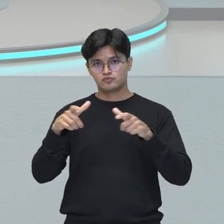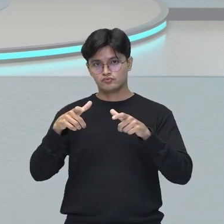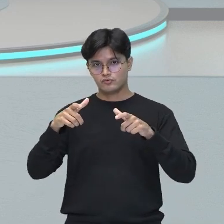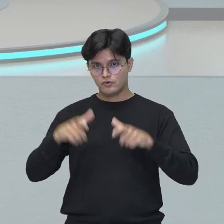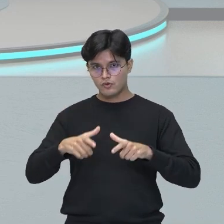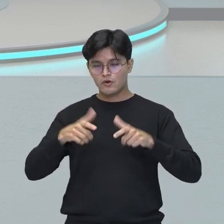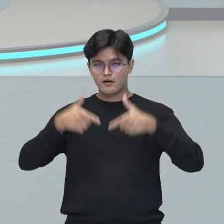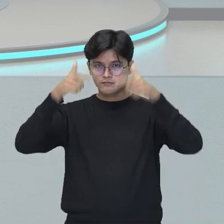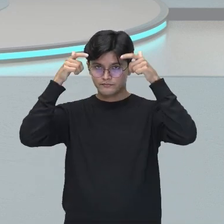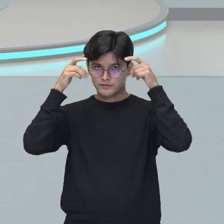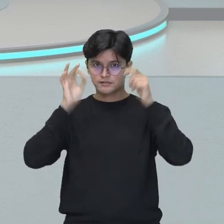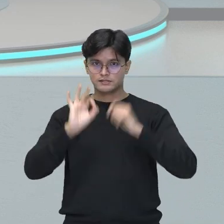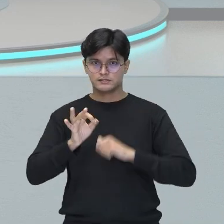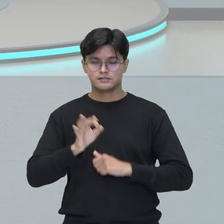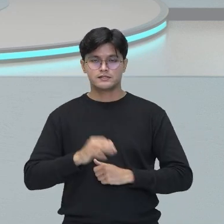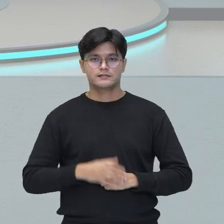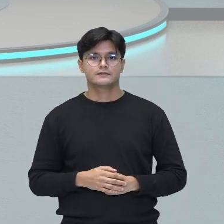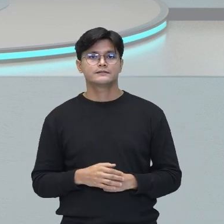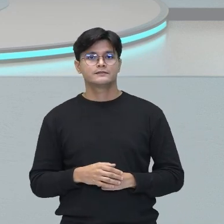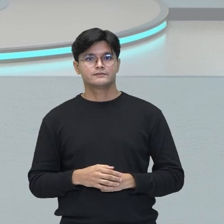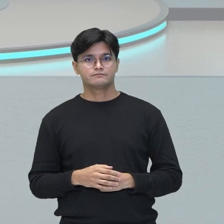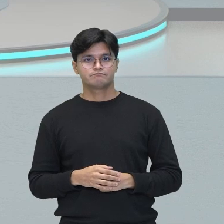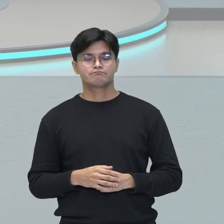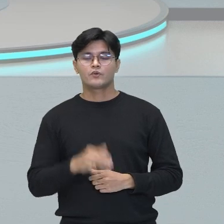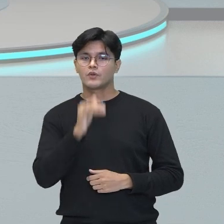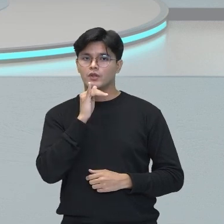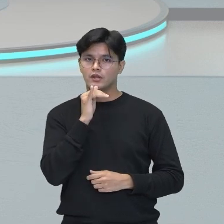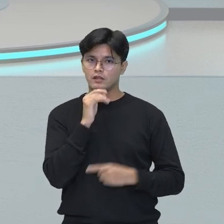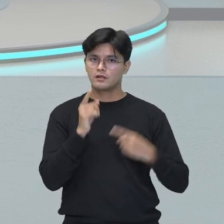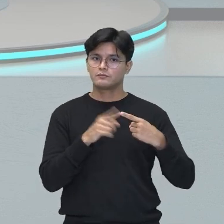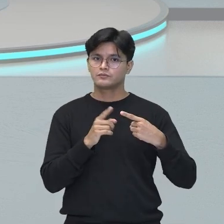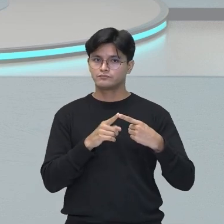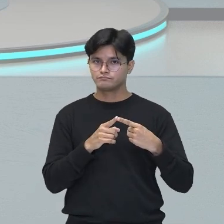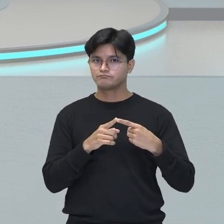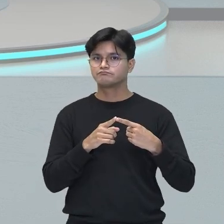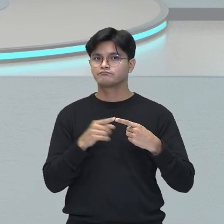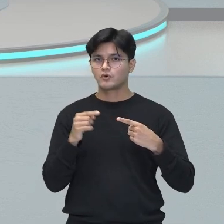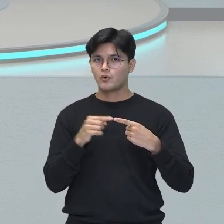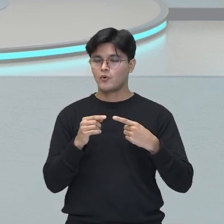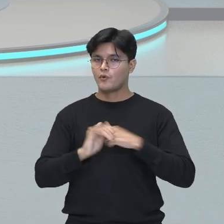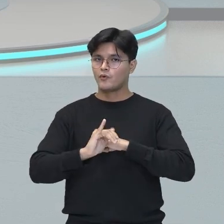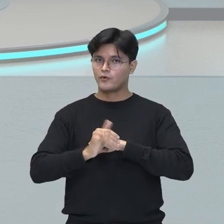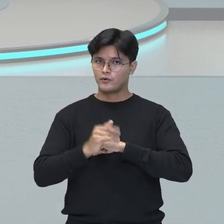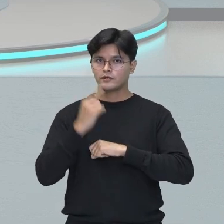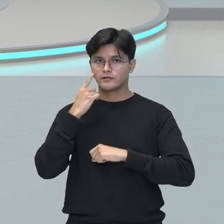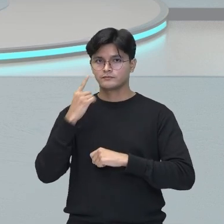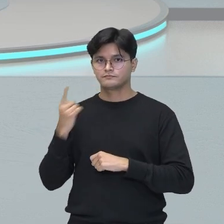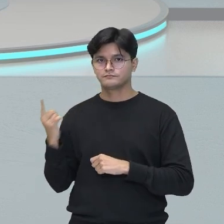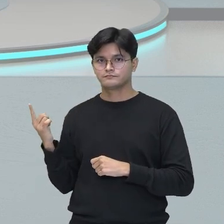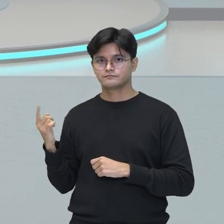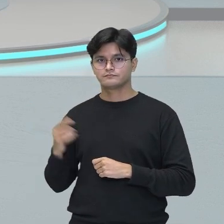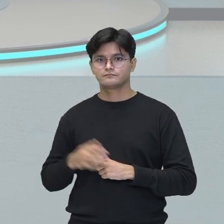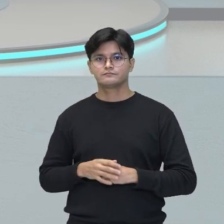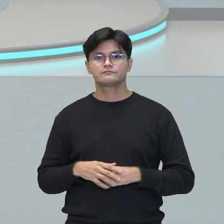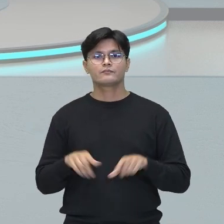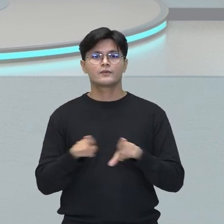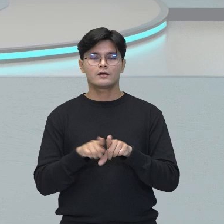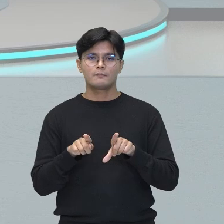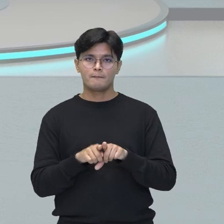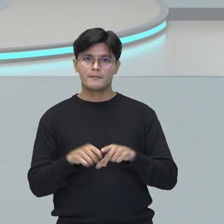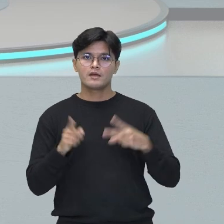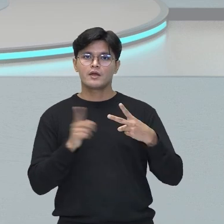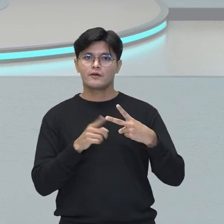então uma das Crônicas dele estava relacionada a isto a crônica de é o